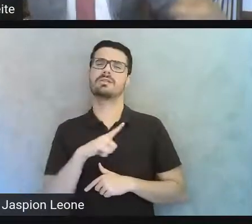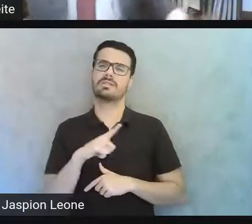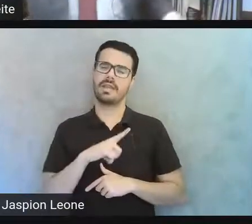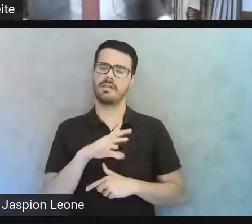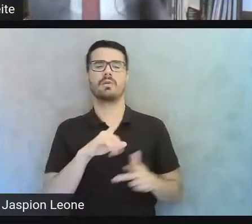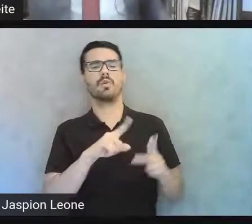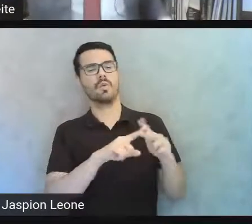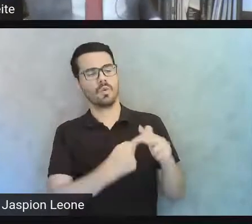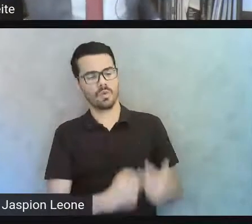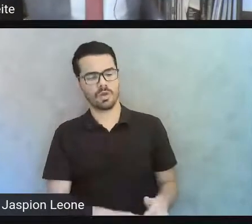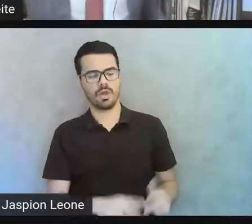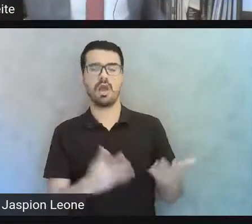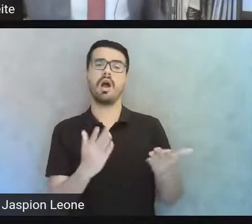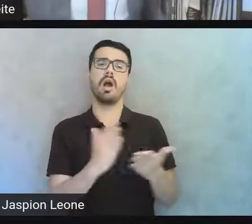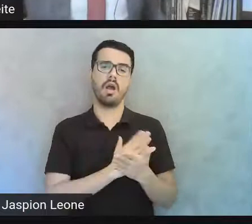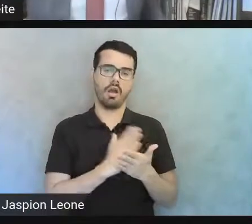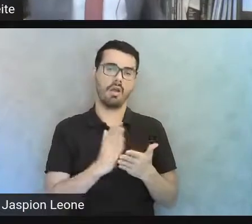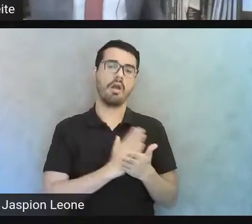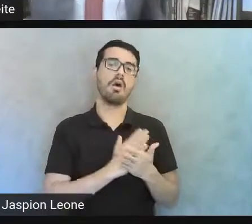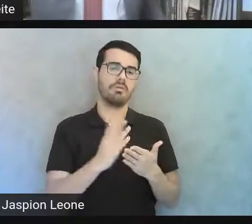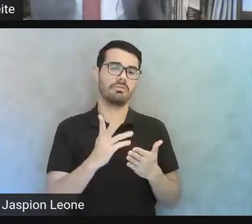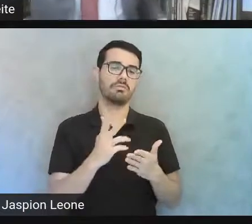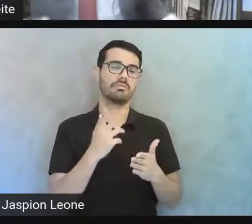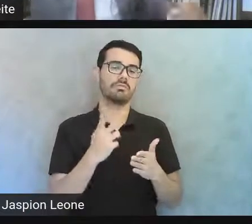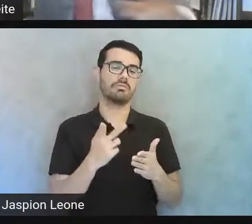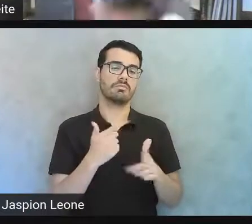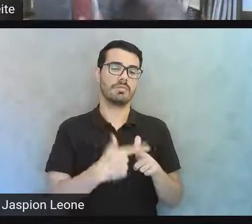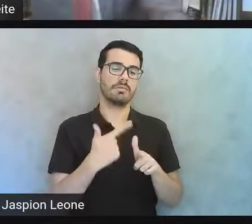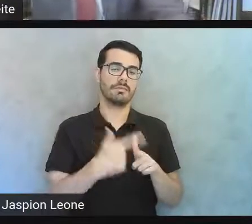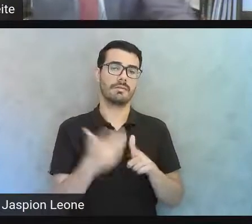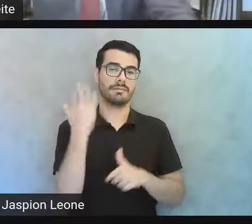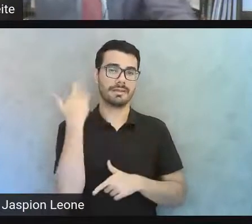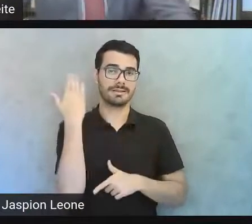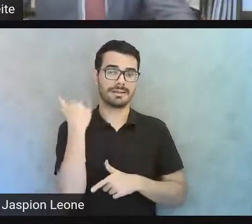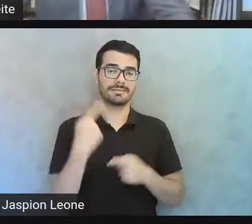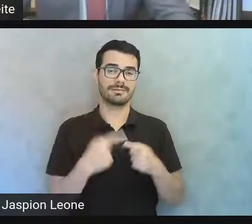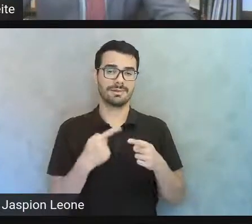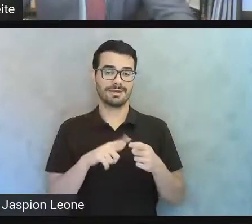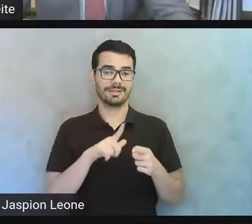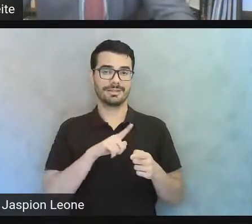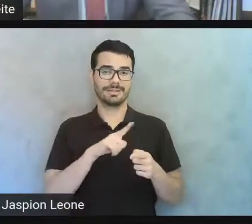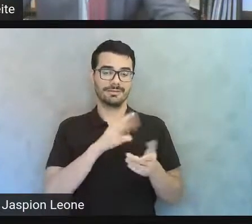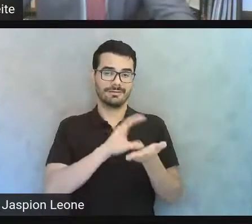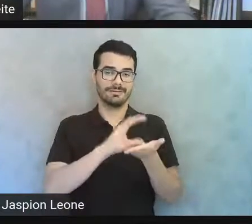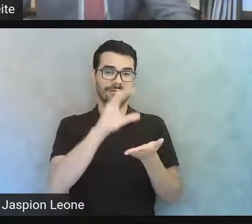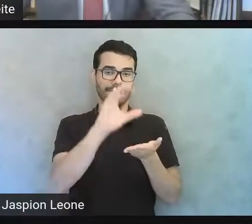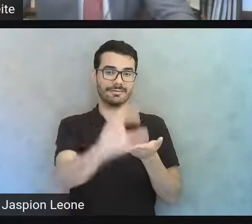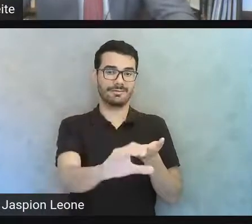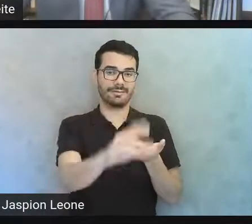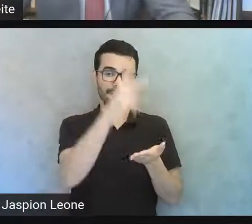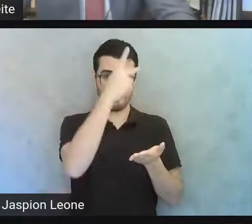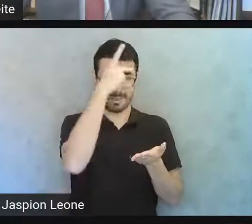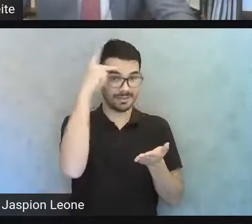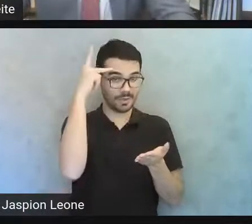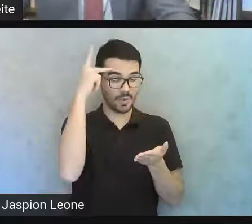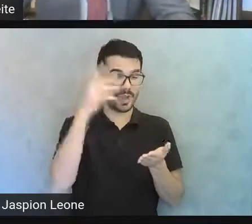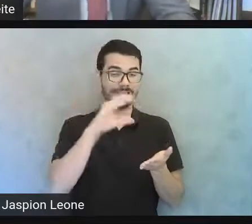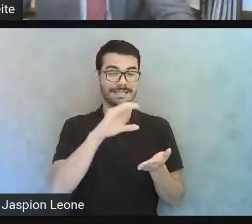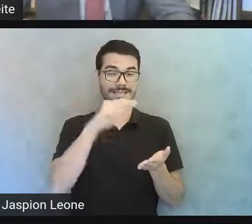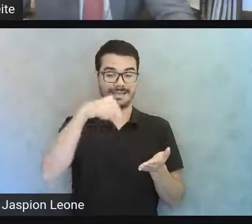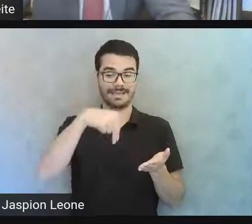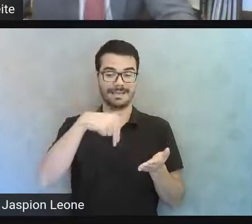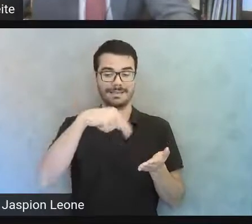corrigido alguns problemas vividos no momento em que havia o financiamento por pessoas jurídicas,